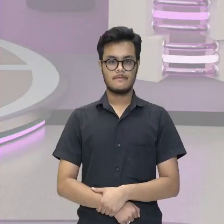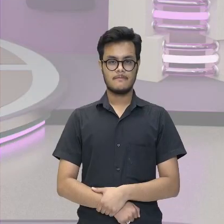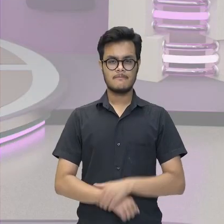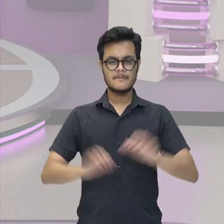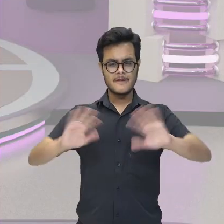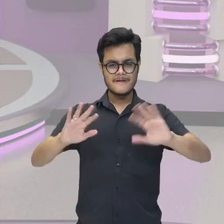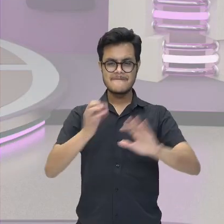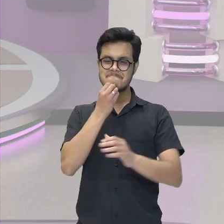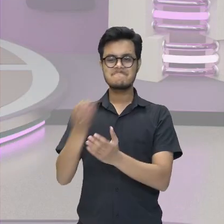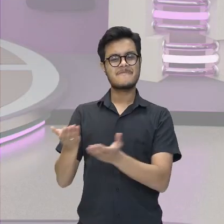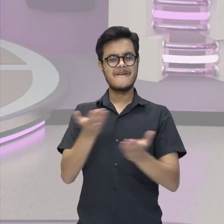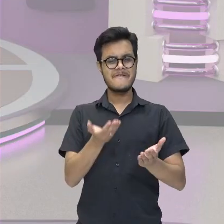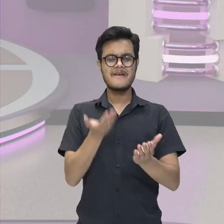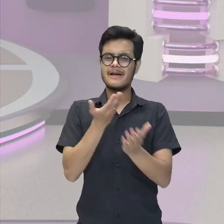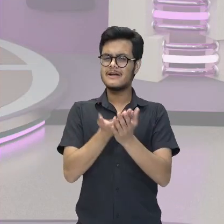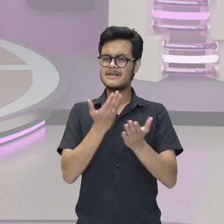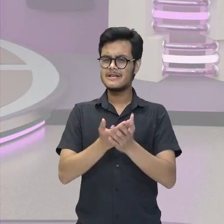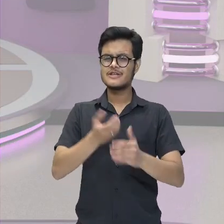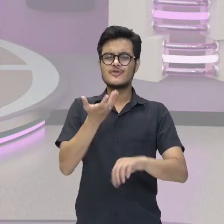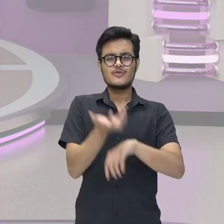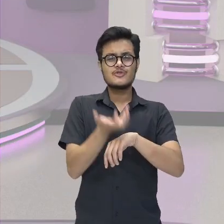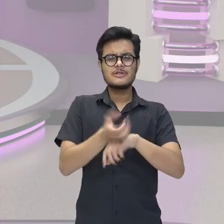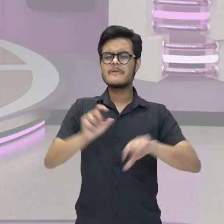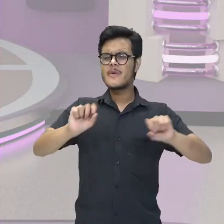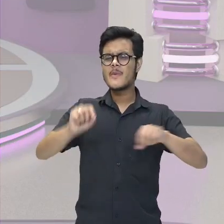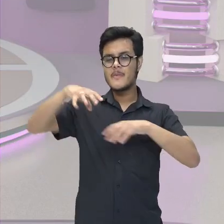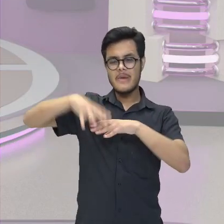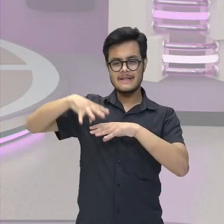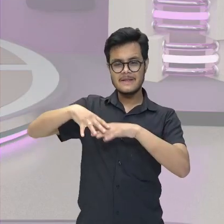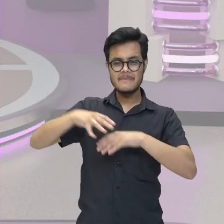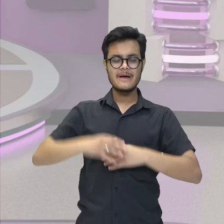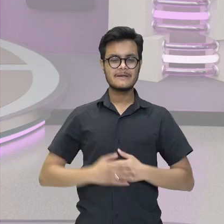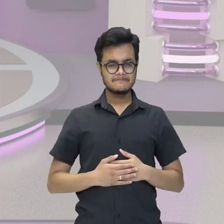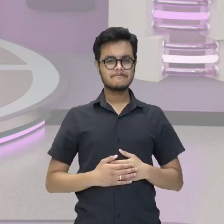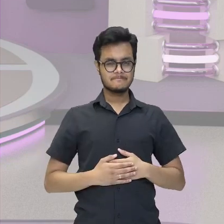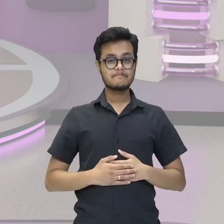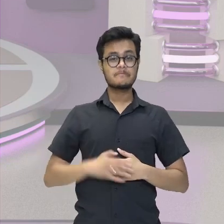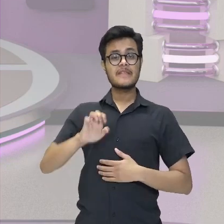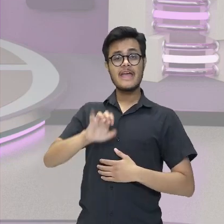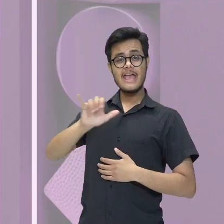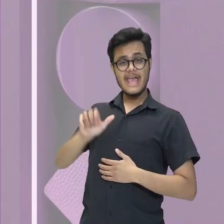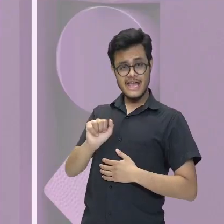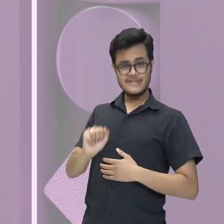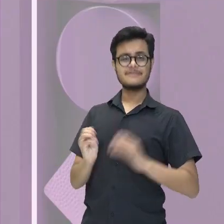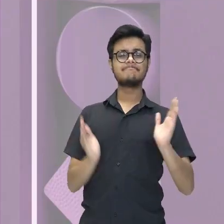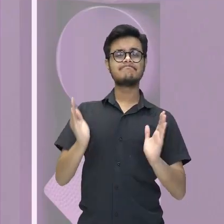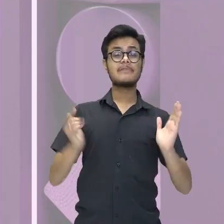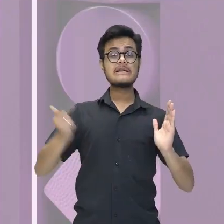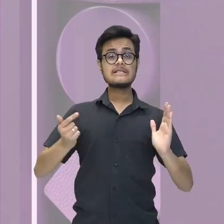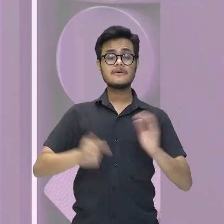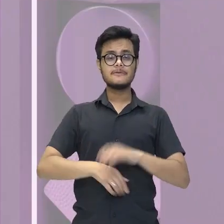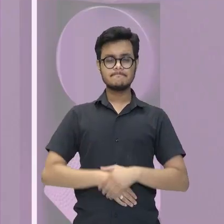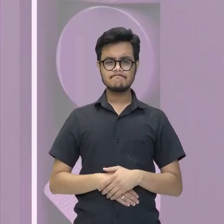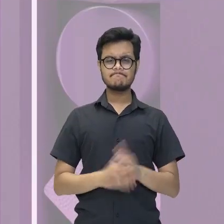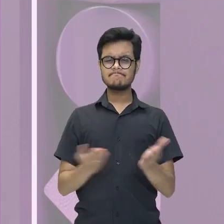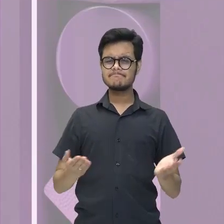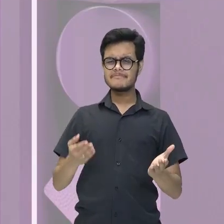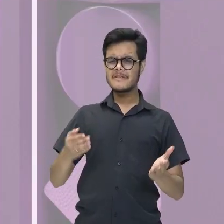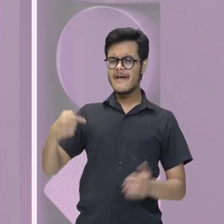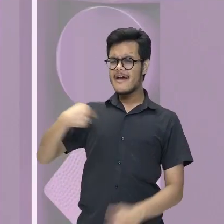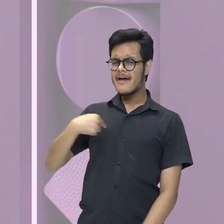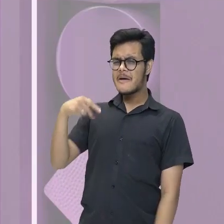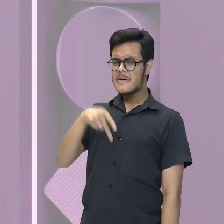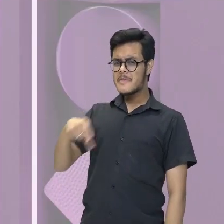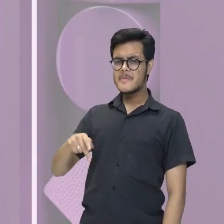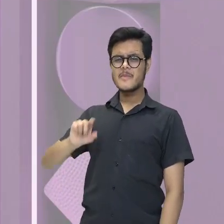Olá, sejam todos bem-vindos a mais uma aula do componente de Matemática EJA segunda fase. Aqui quem vos fala é o